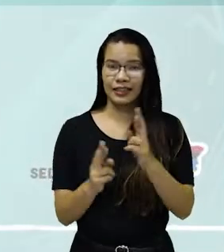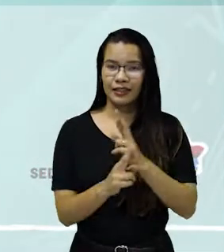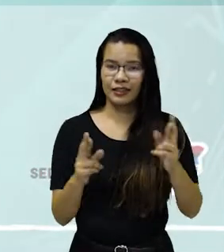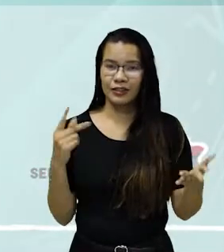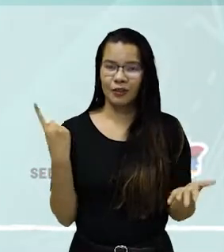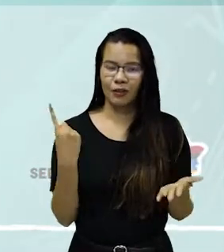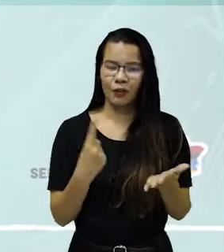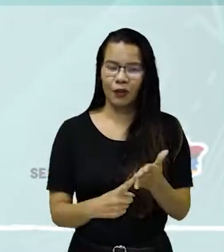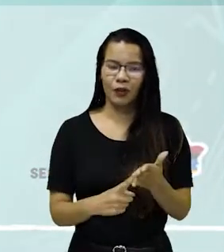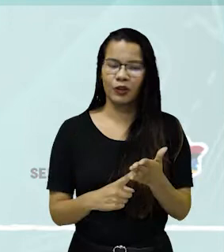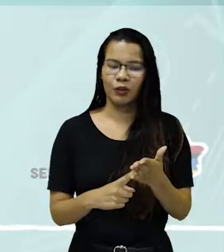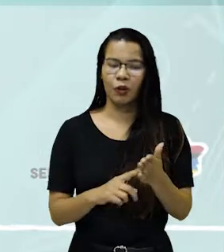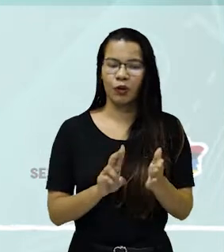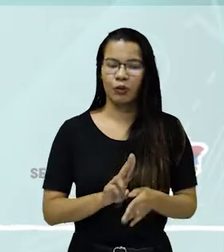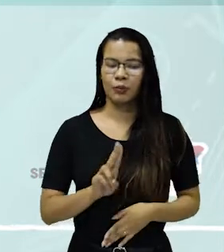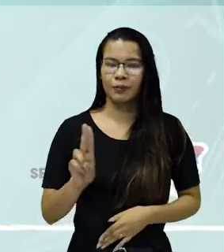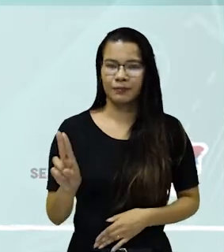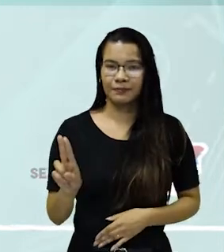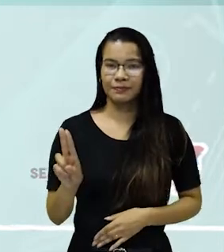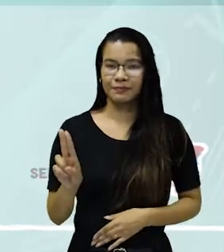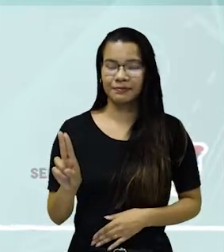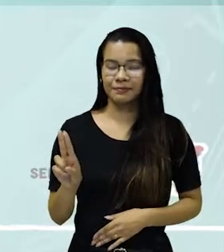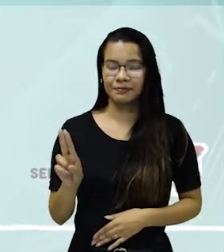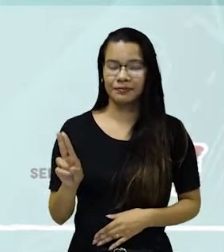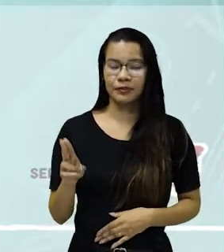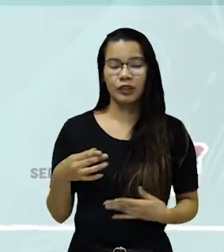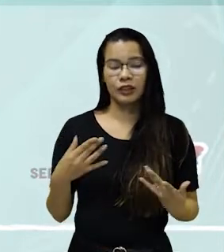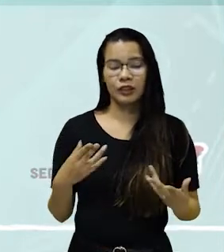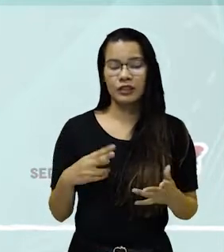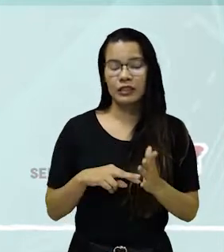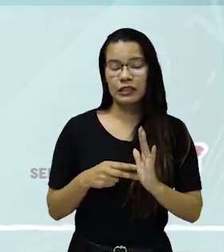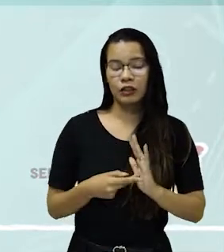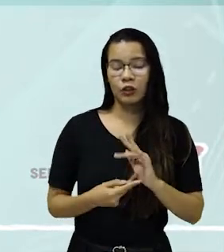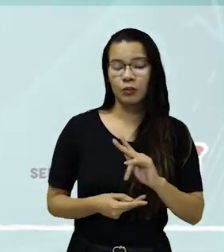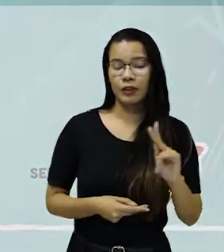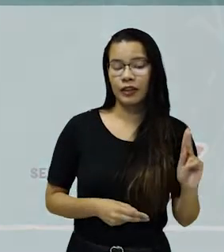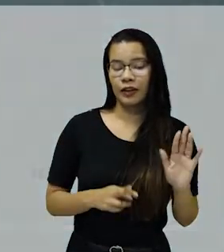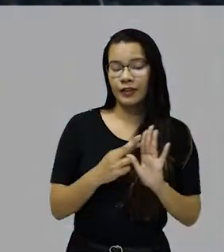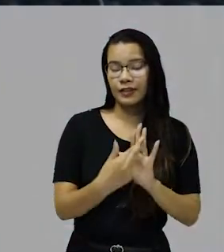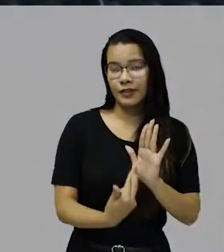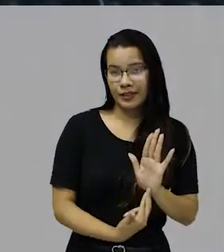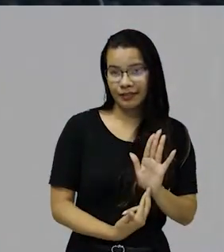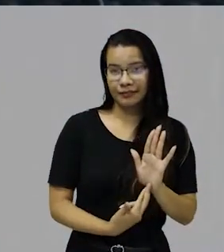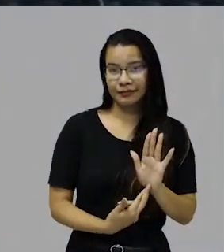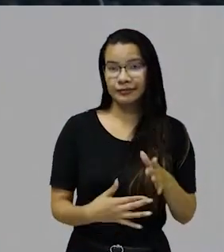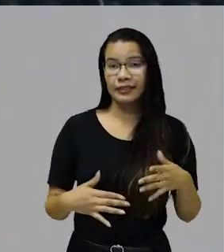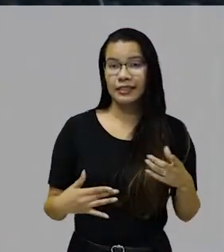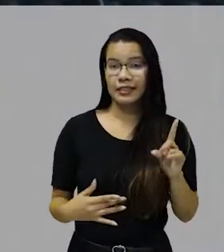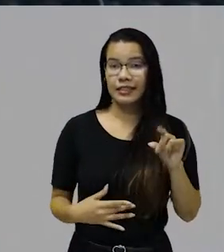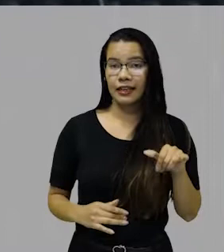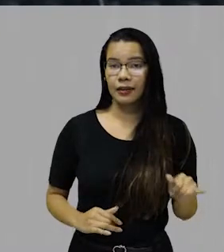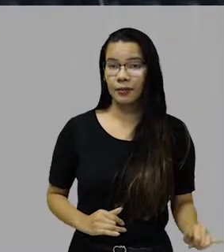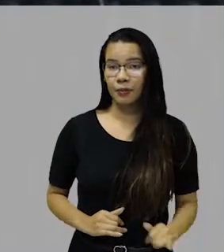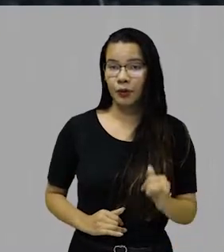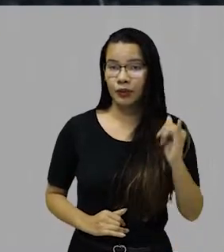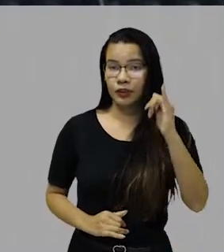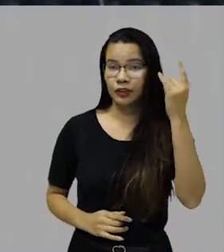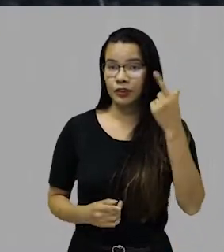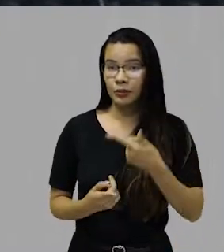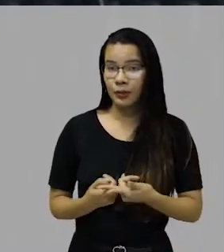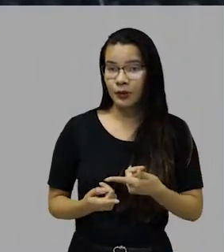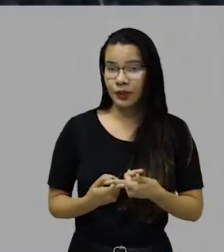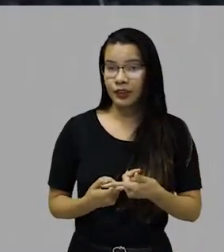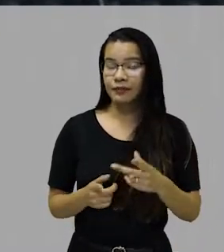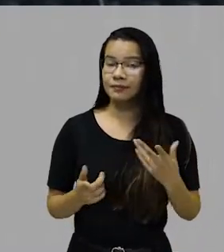de concordância com o nome, no caso, concordância nominal, algumas regras, certo? E é importante porque tem a ver com